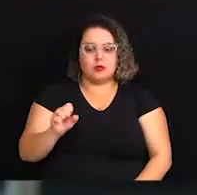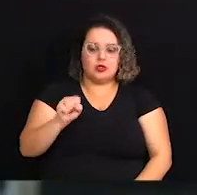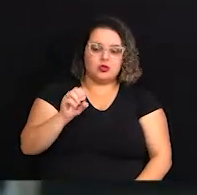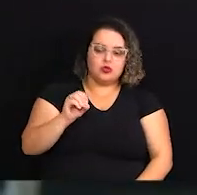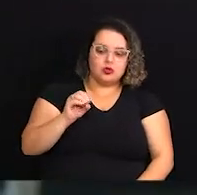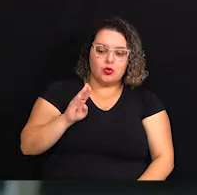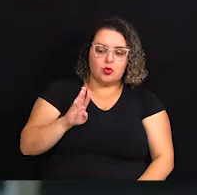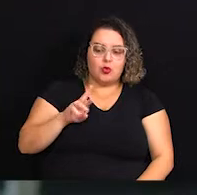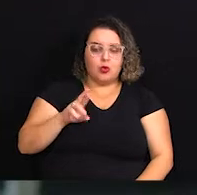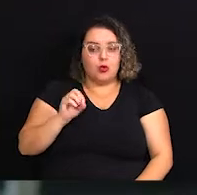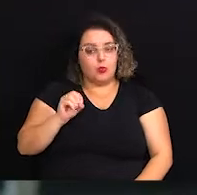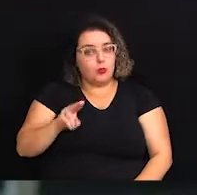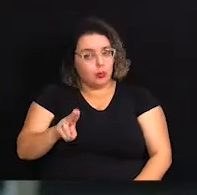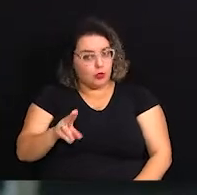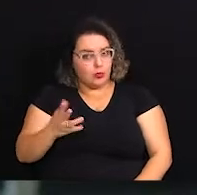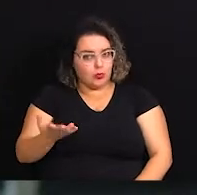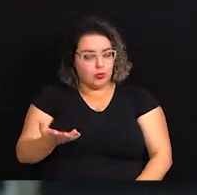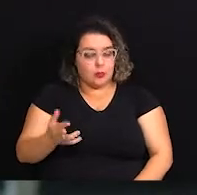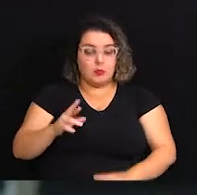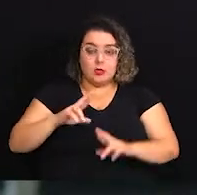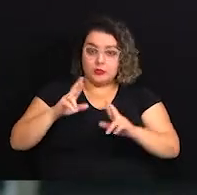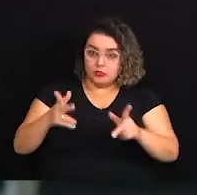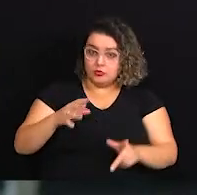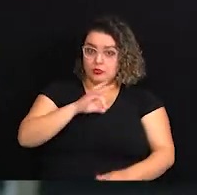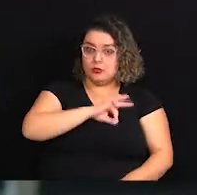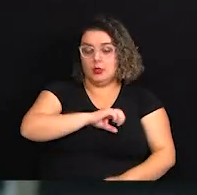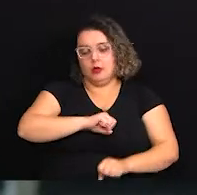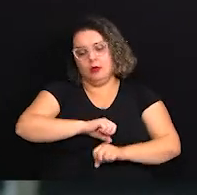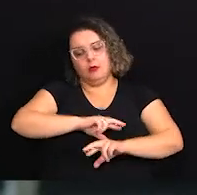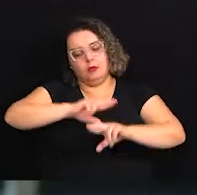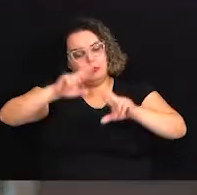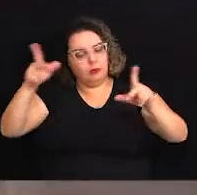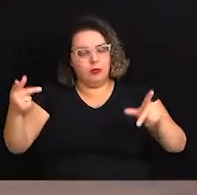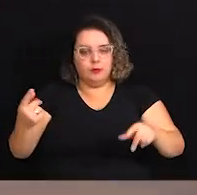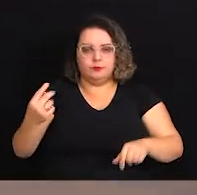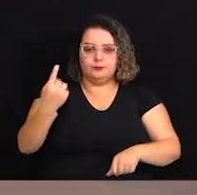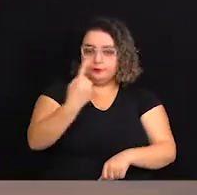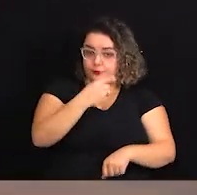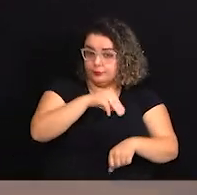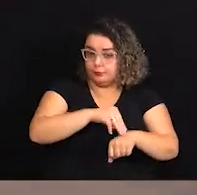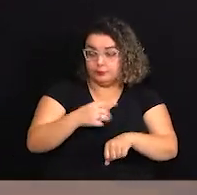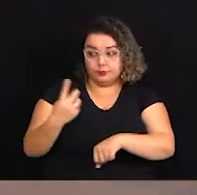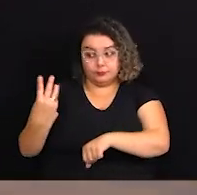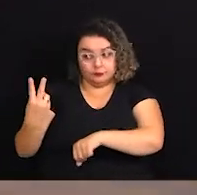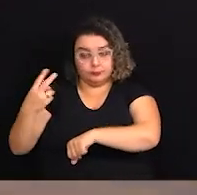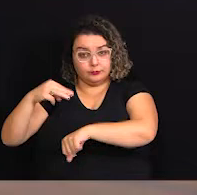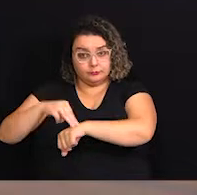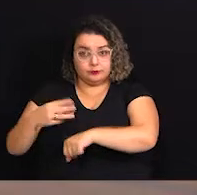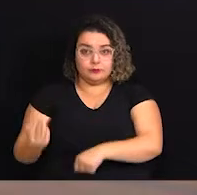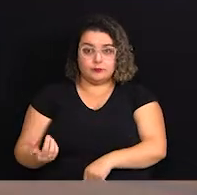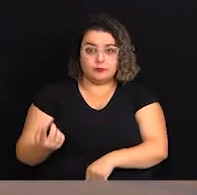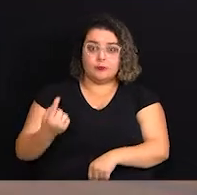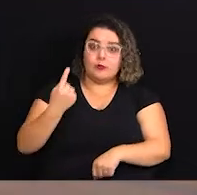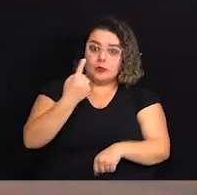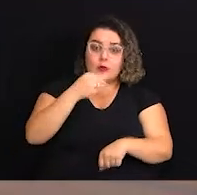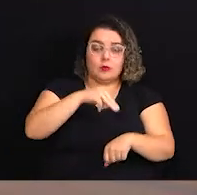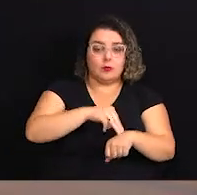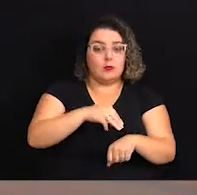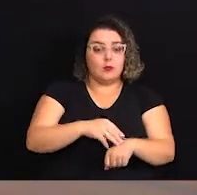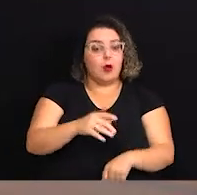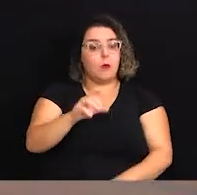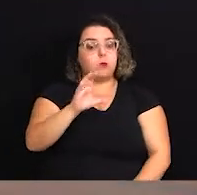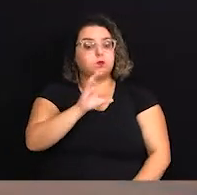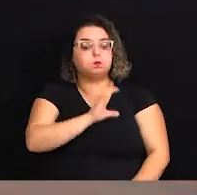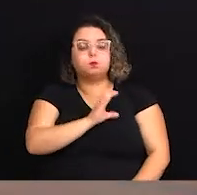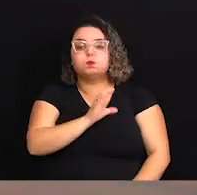É lógico que se a gente tem uma diferença salarial muito grande entre os dois familiares, o familiar 1 vai ter uma verba